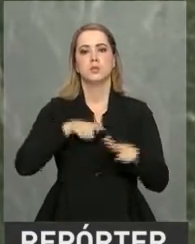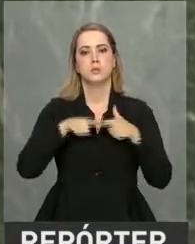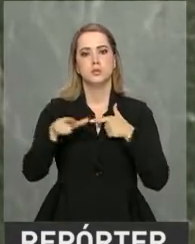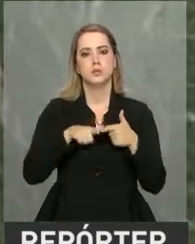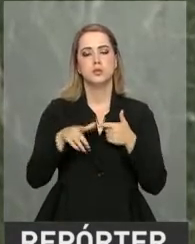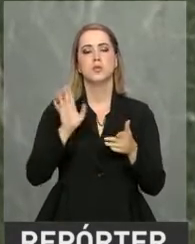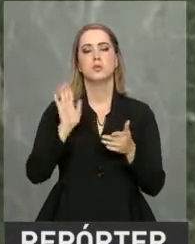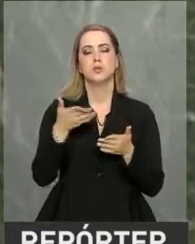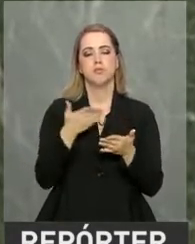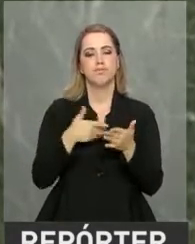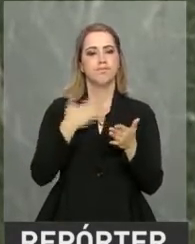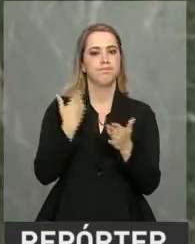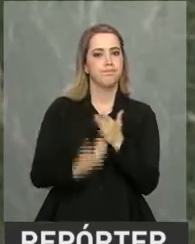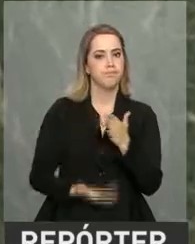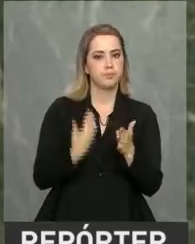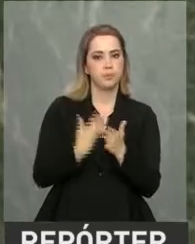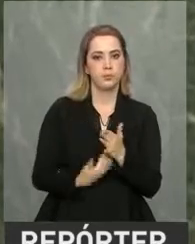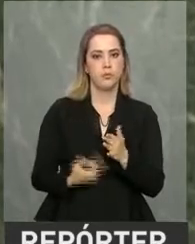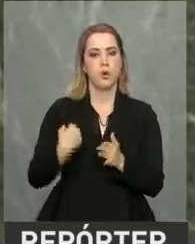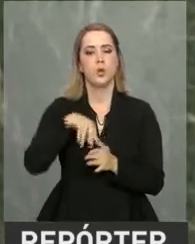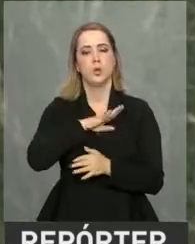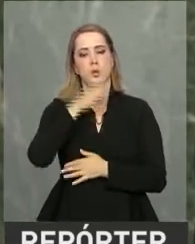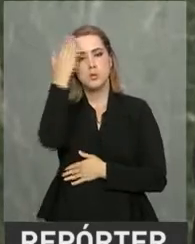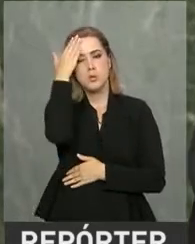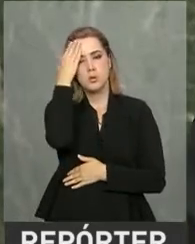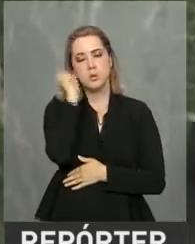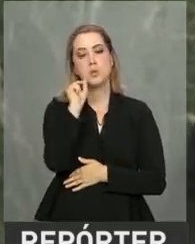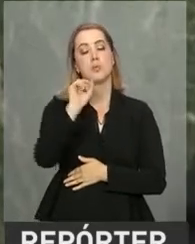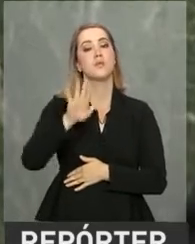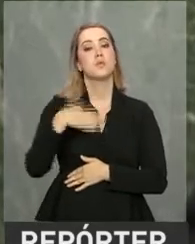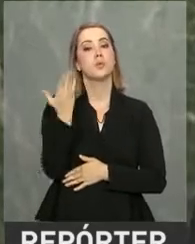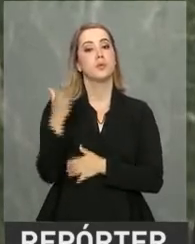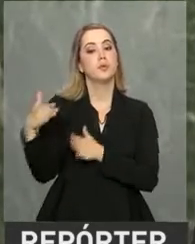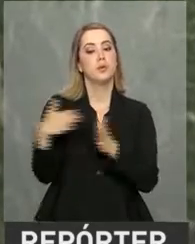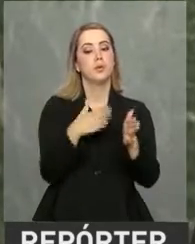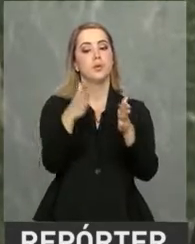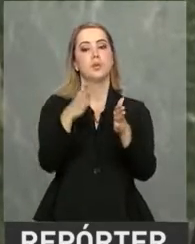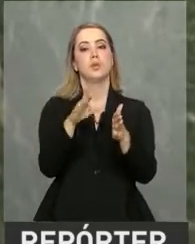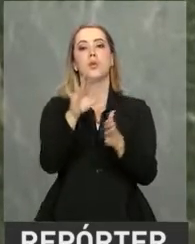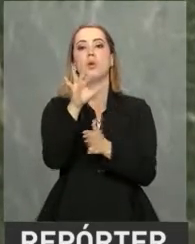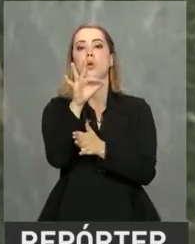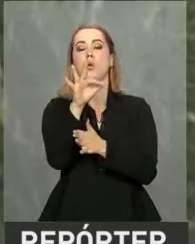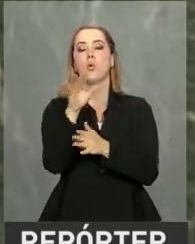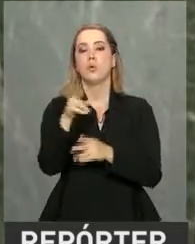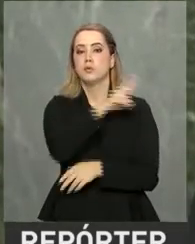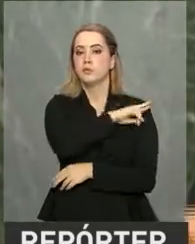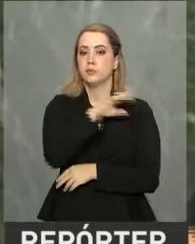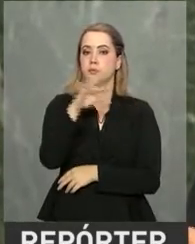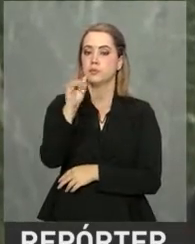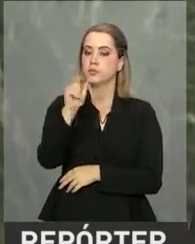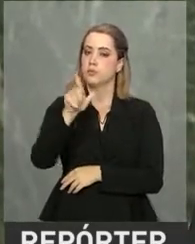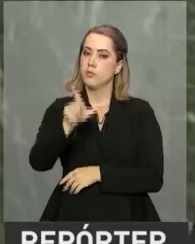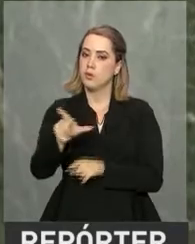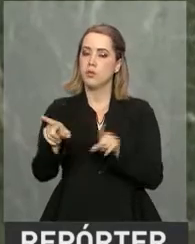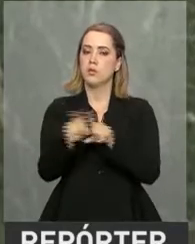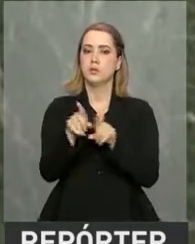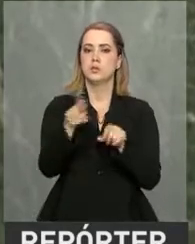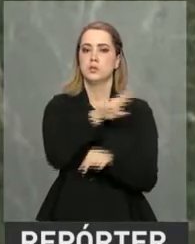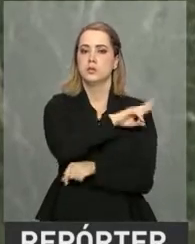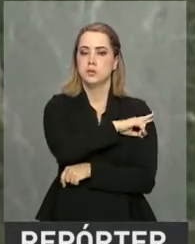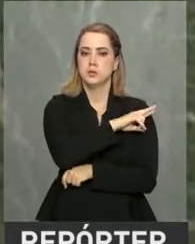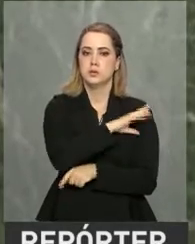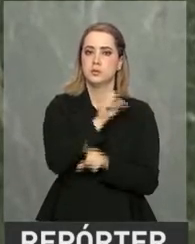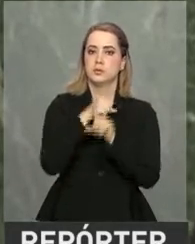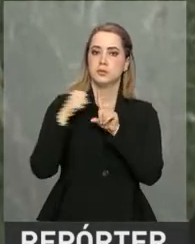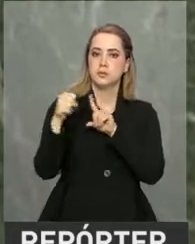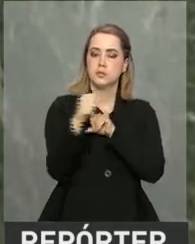perdidos. Temos clareza sobre o caminho a seguir: o caminho da responsabilidade fiscal e da responsabilidade